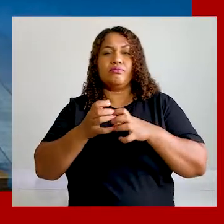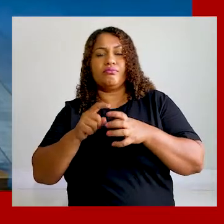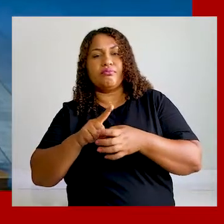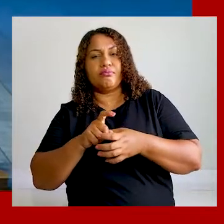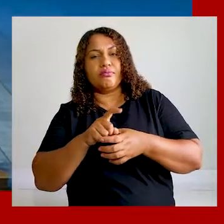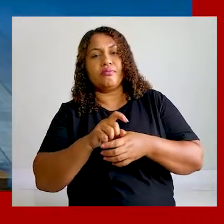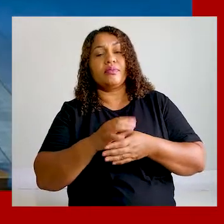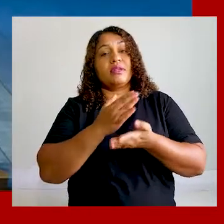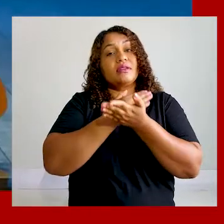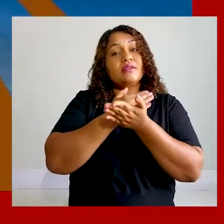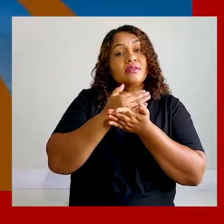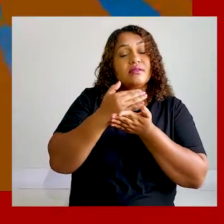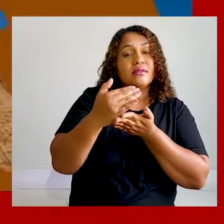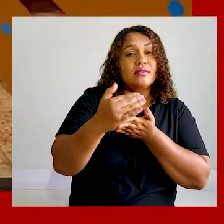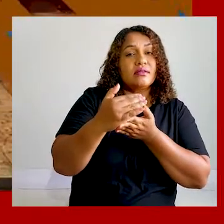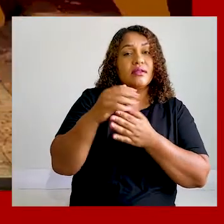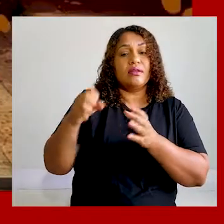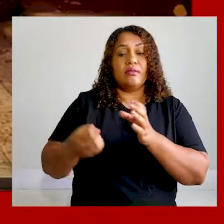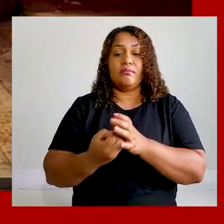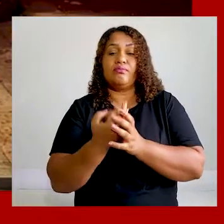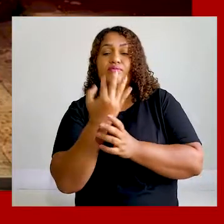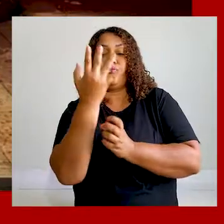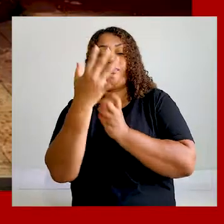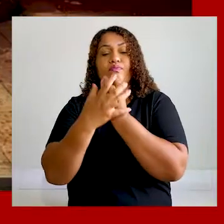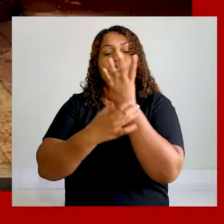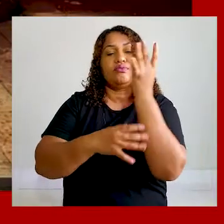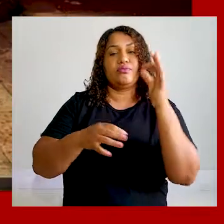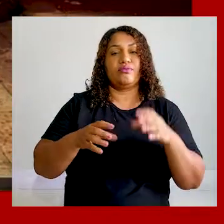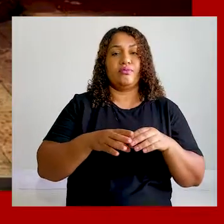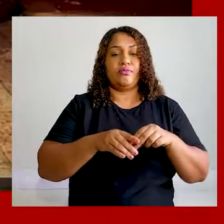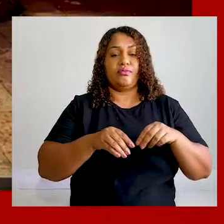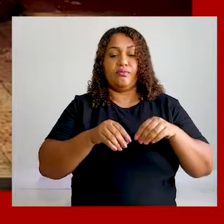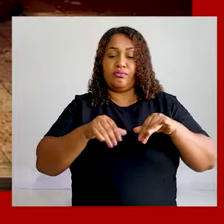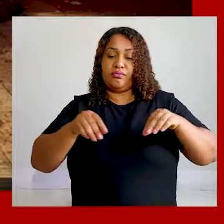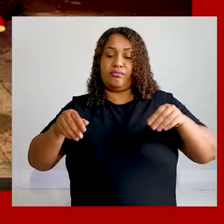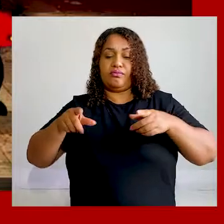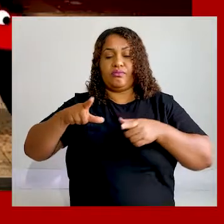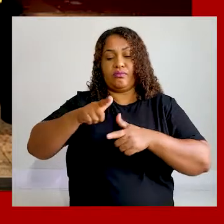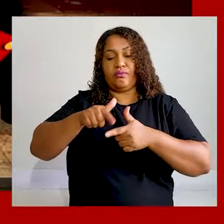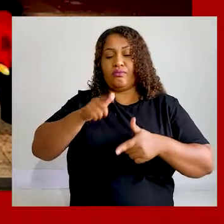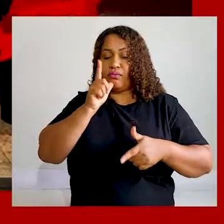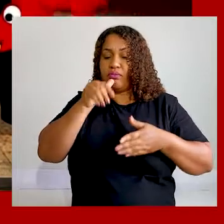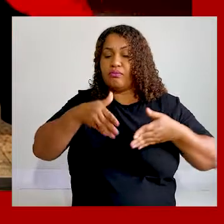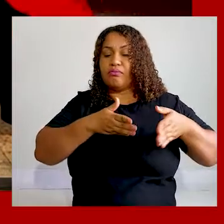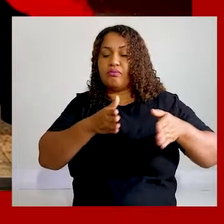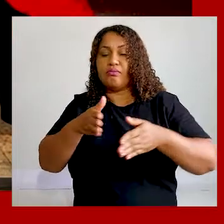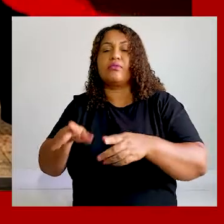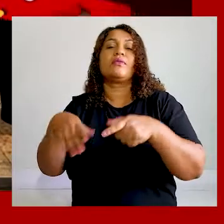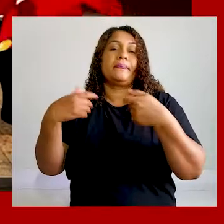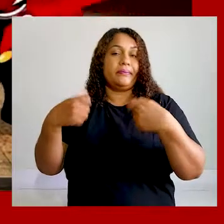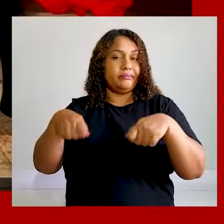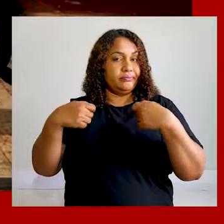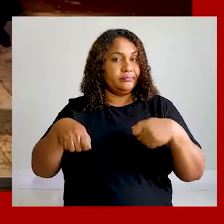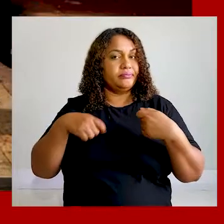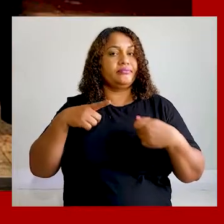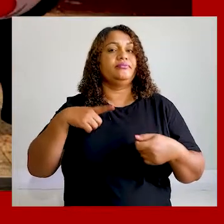o reflorestamento das margens que tanto precisavam de novas roupas.